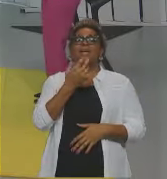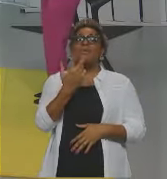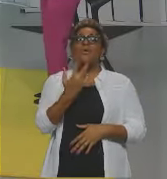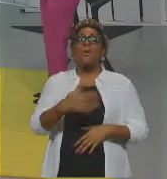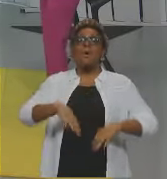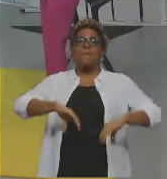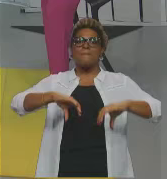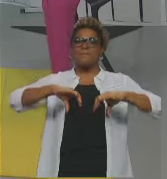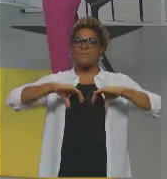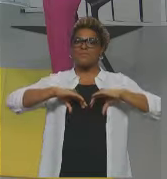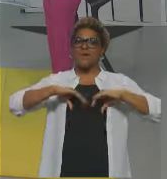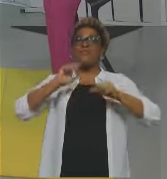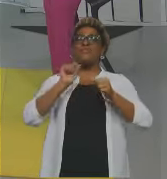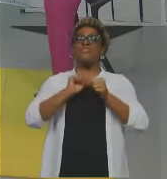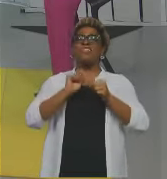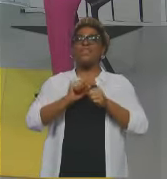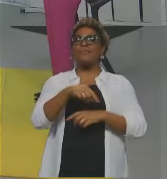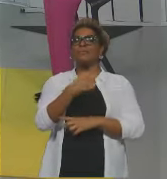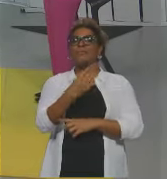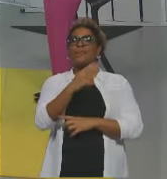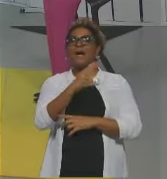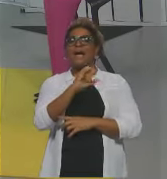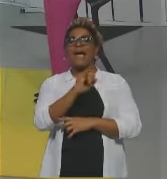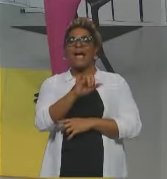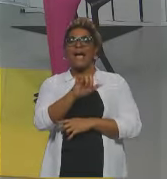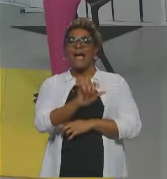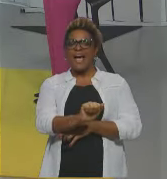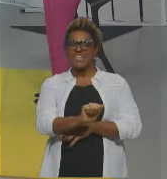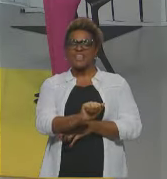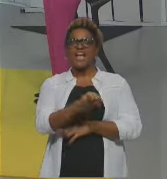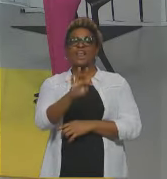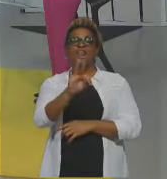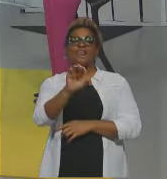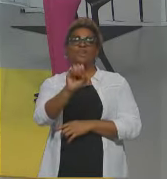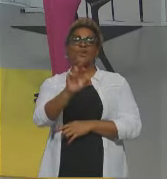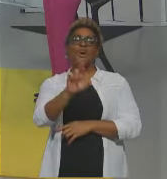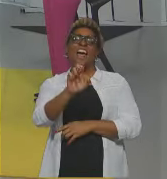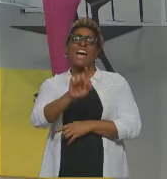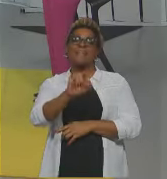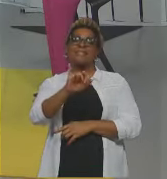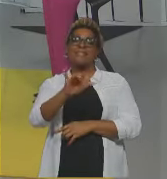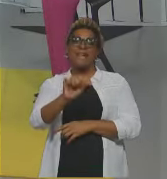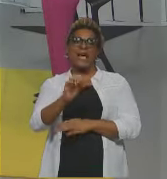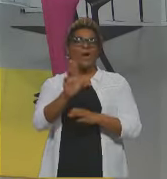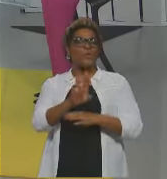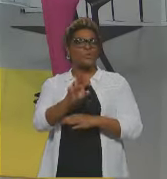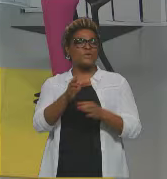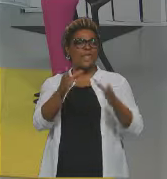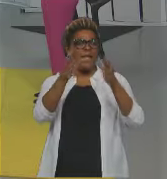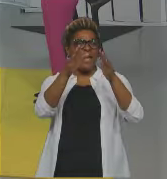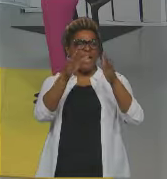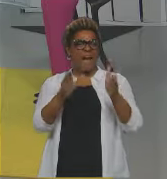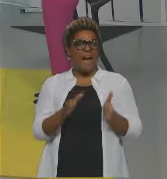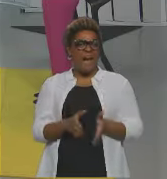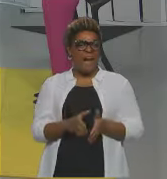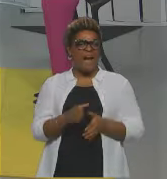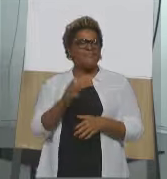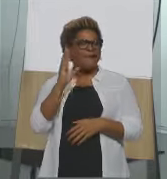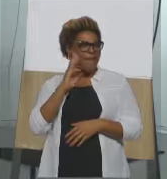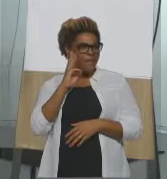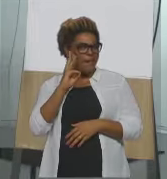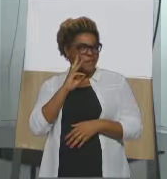caixa torácica de garrafa fizemos PET. Uma caixa torácica improvisada de garrafa PET, só para eles entenderem o papel do